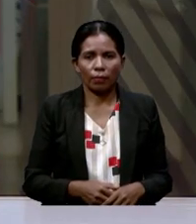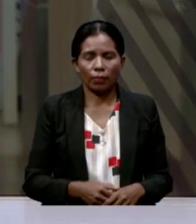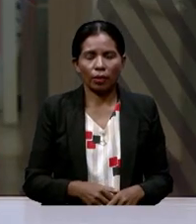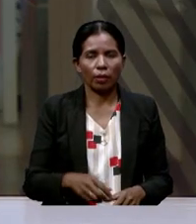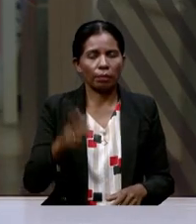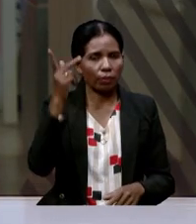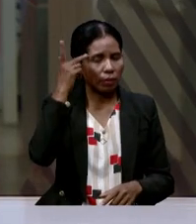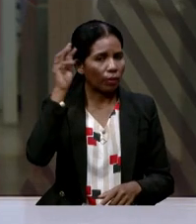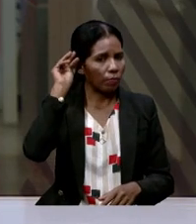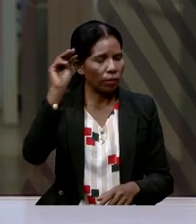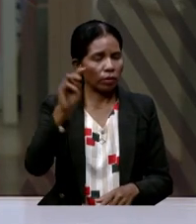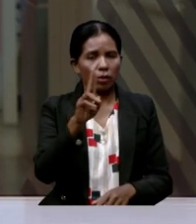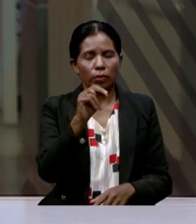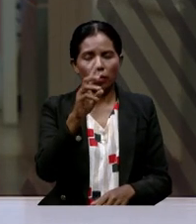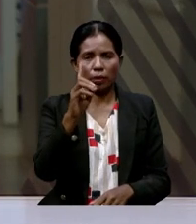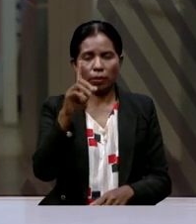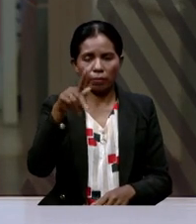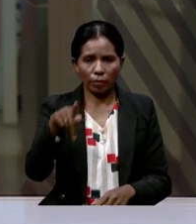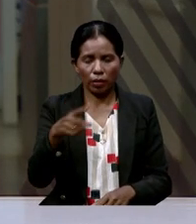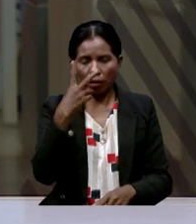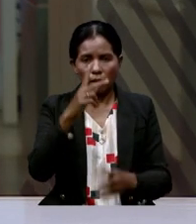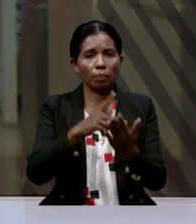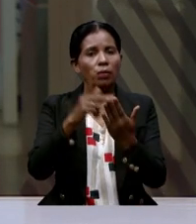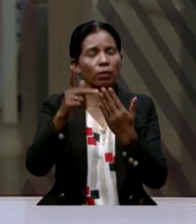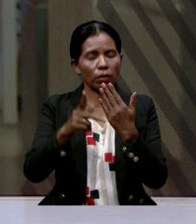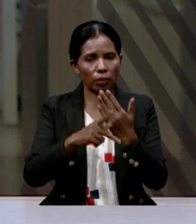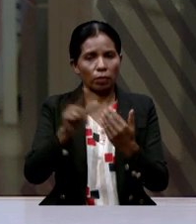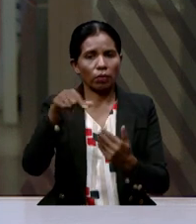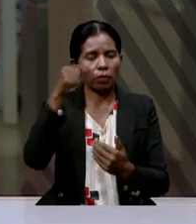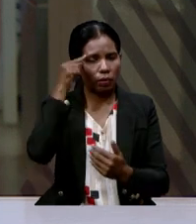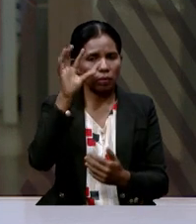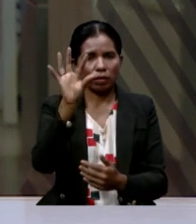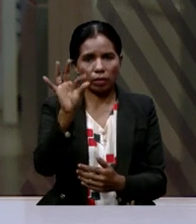Primeiru Ministru ho UNDP halo revizaun ba programa Governu dasia.